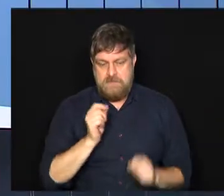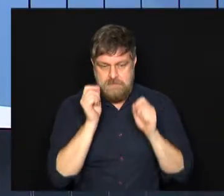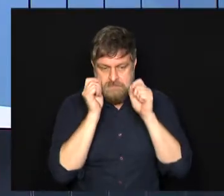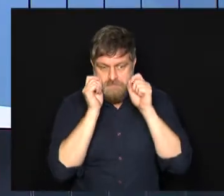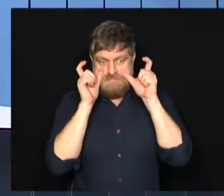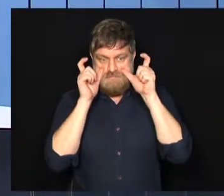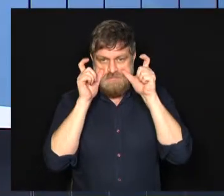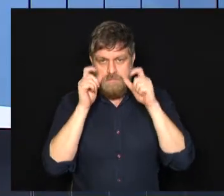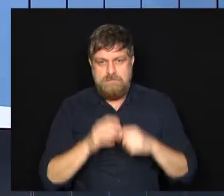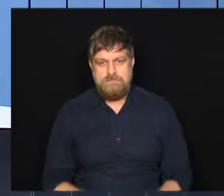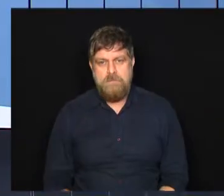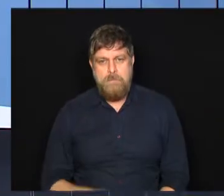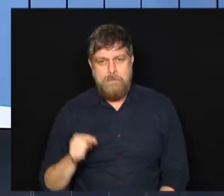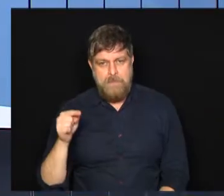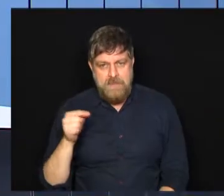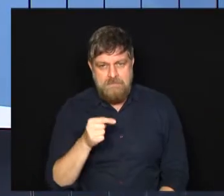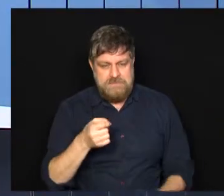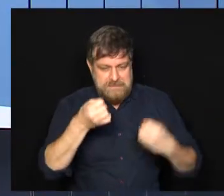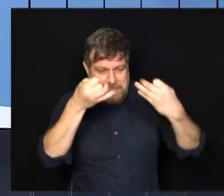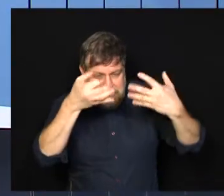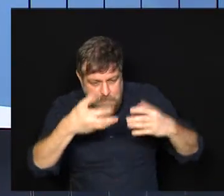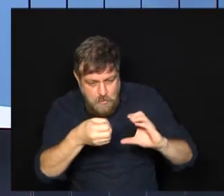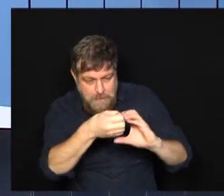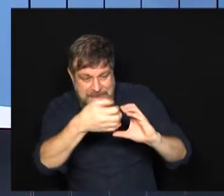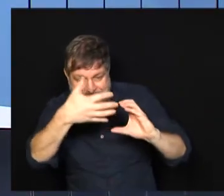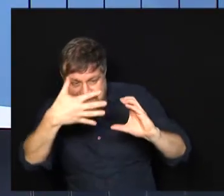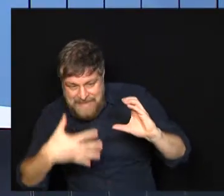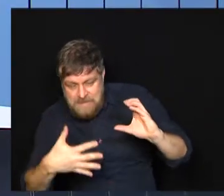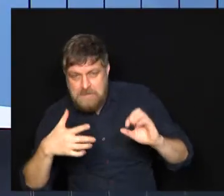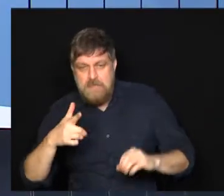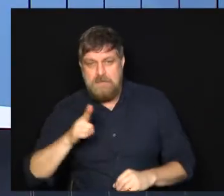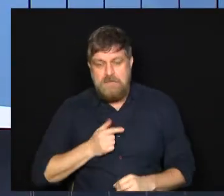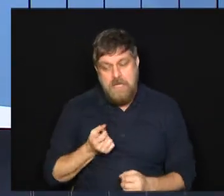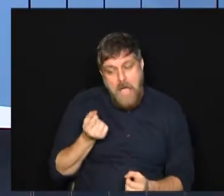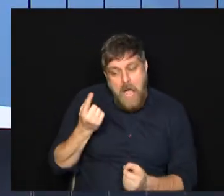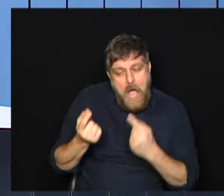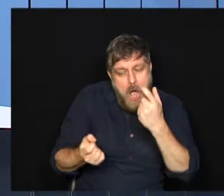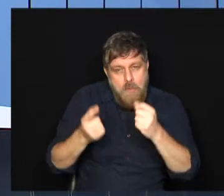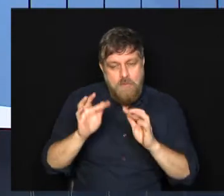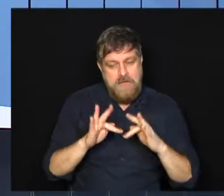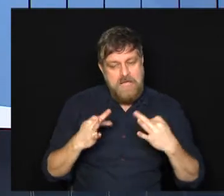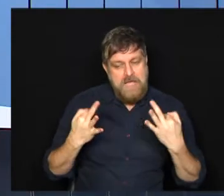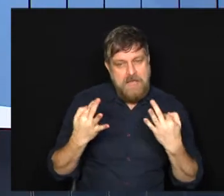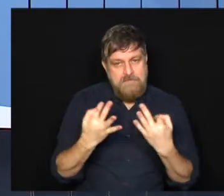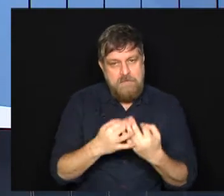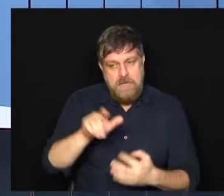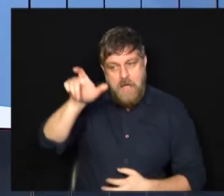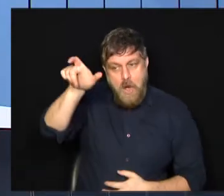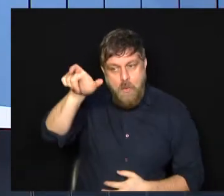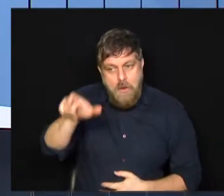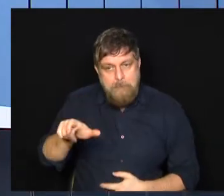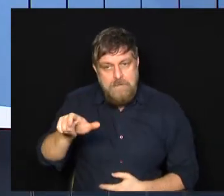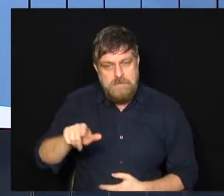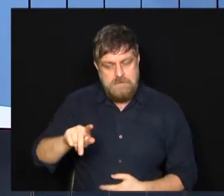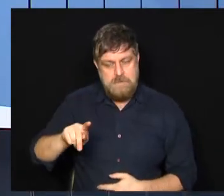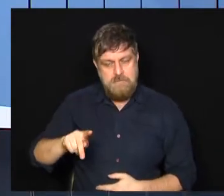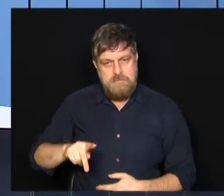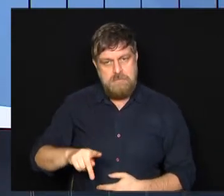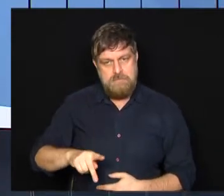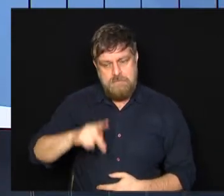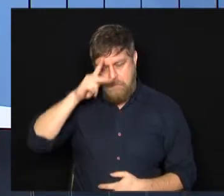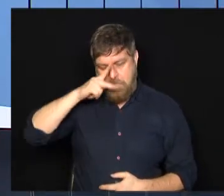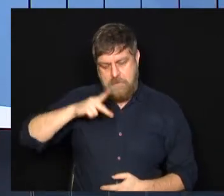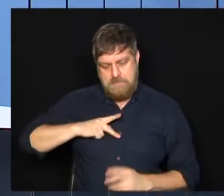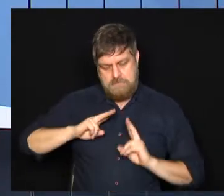né? Em falar em alerta, o senhor falou de alguns sintomas. Existe algum que a família ou o próprio paciente tem que ter mesmo